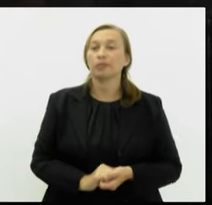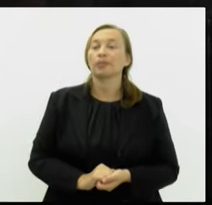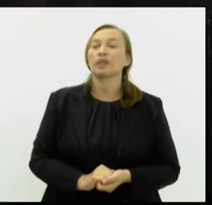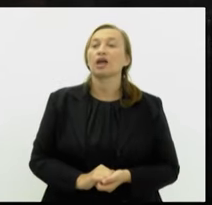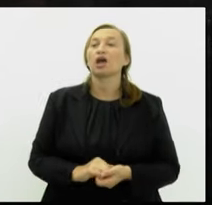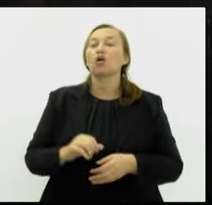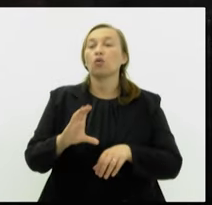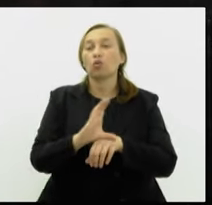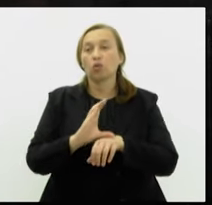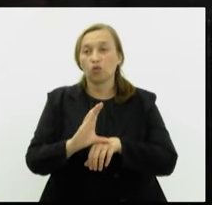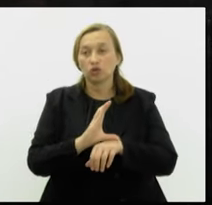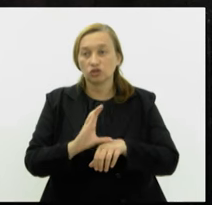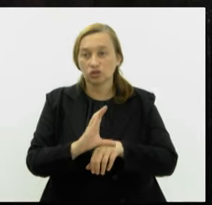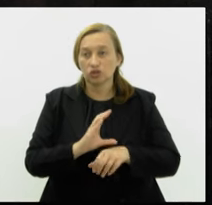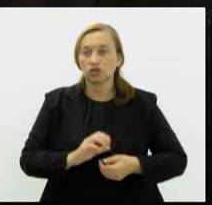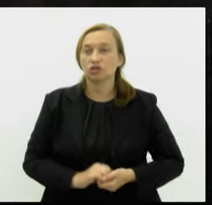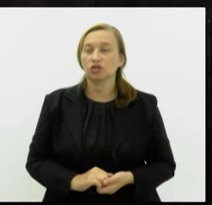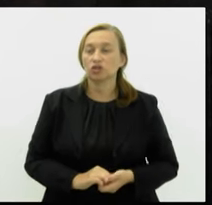constitucional,